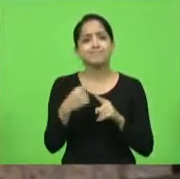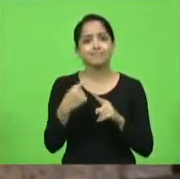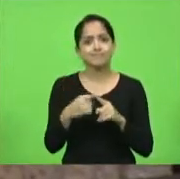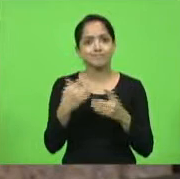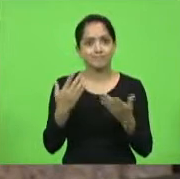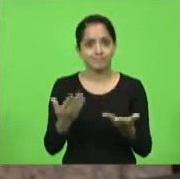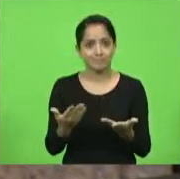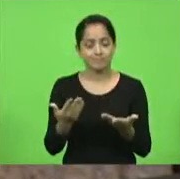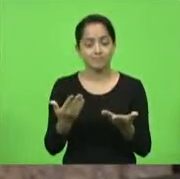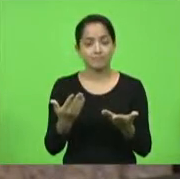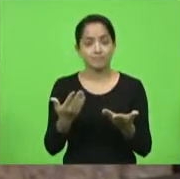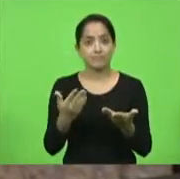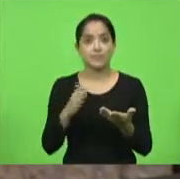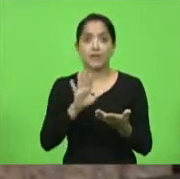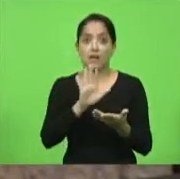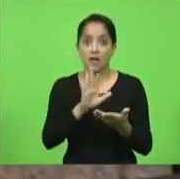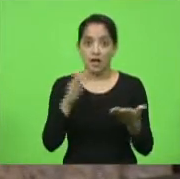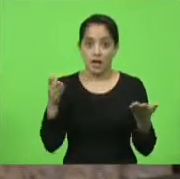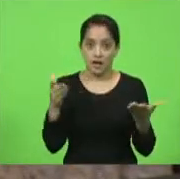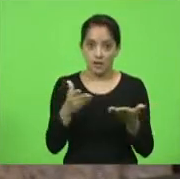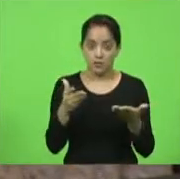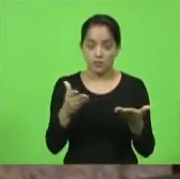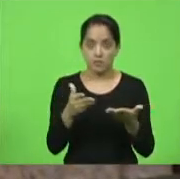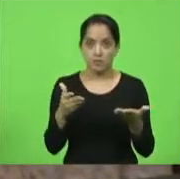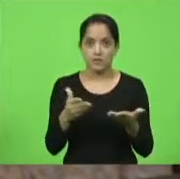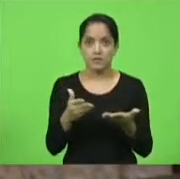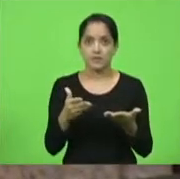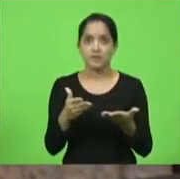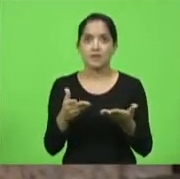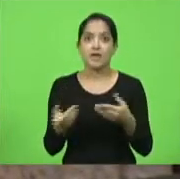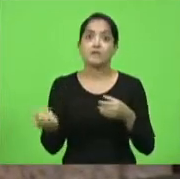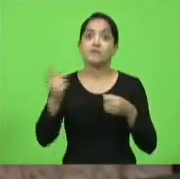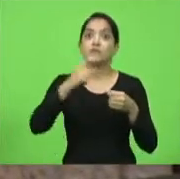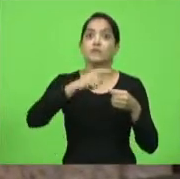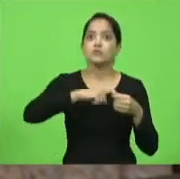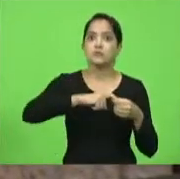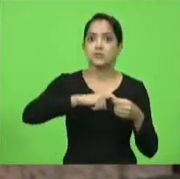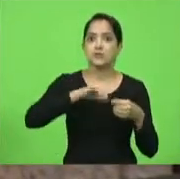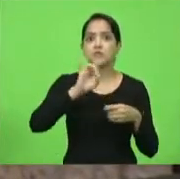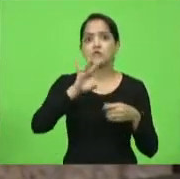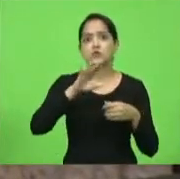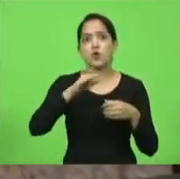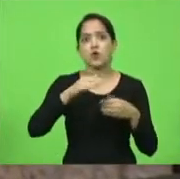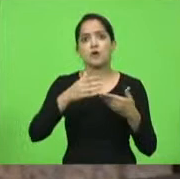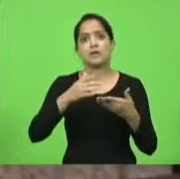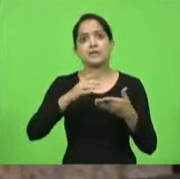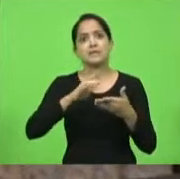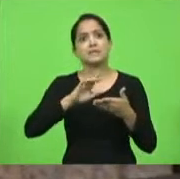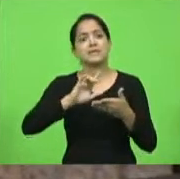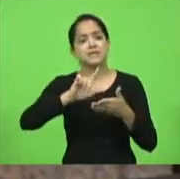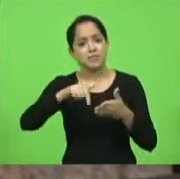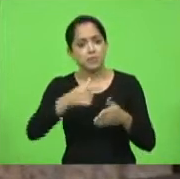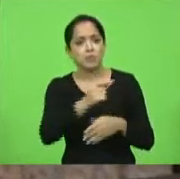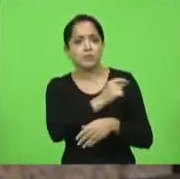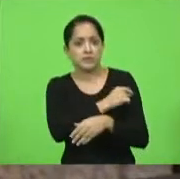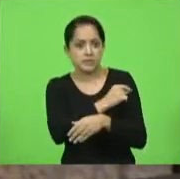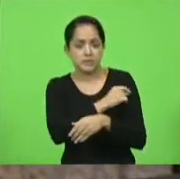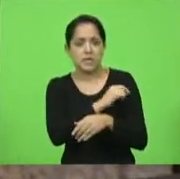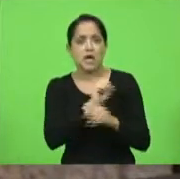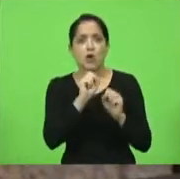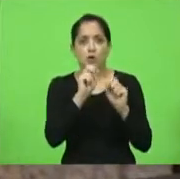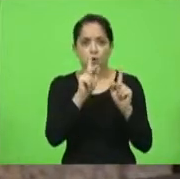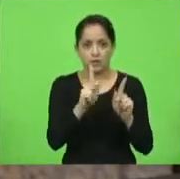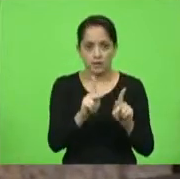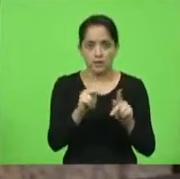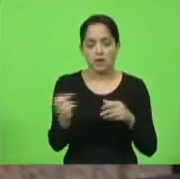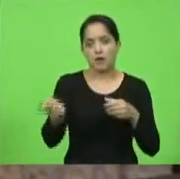agora vieram com a onda também do voltamos, mas só depois da vacinação. A vacinação é